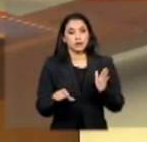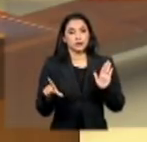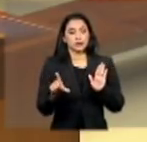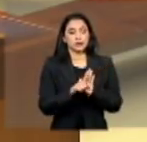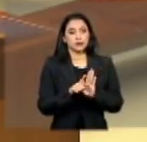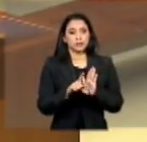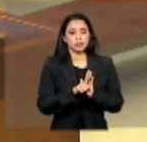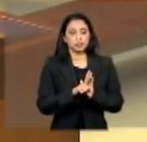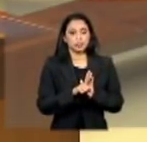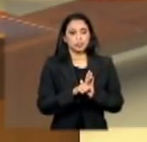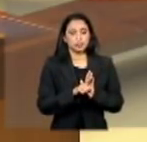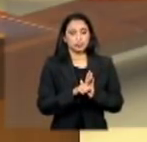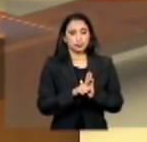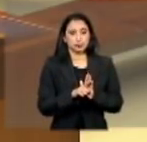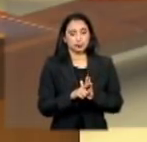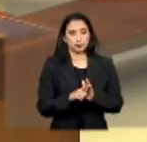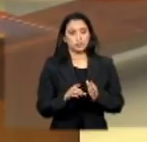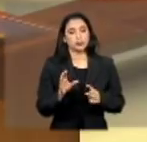criminosa